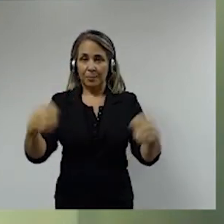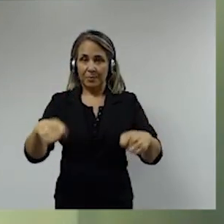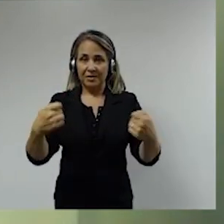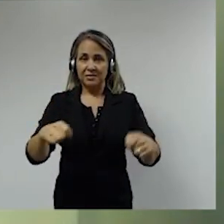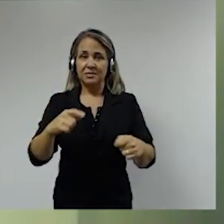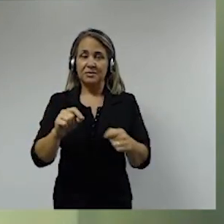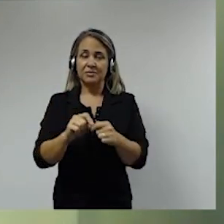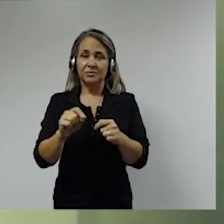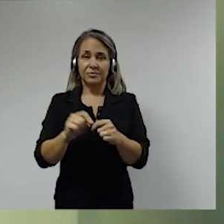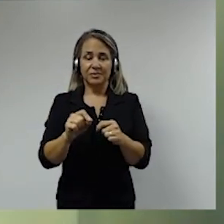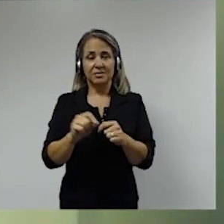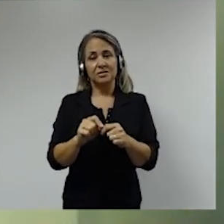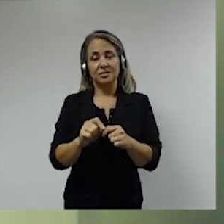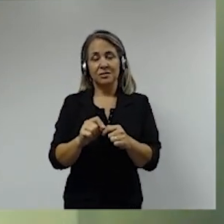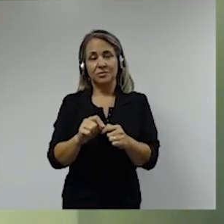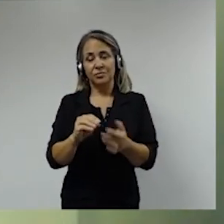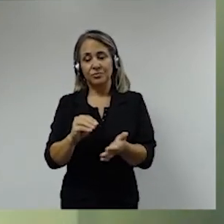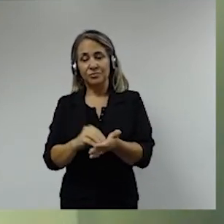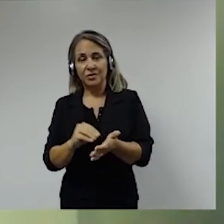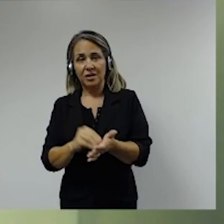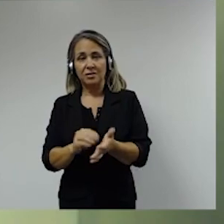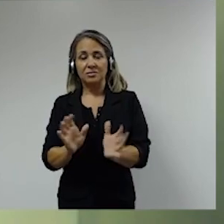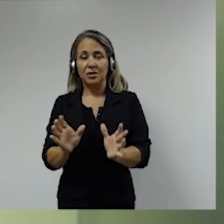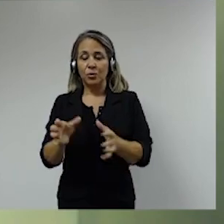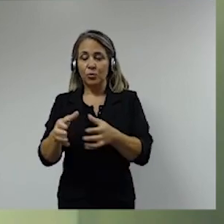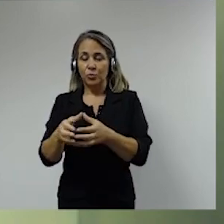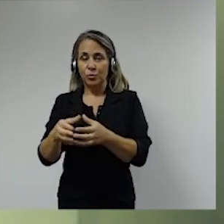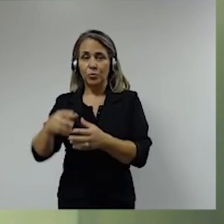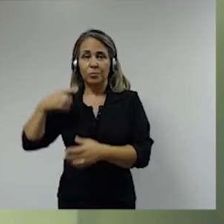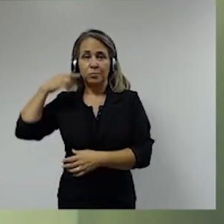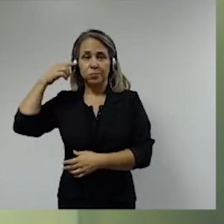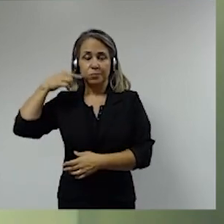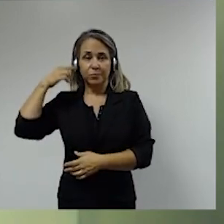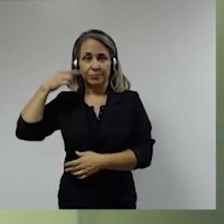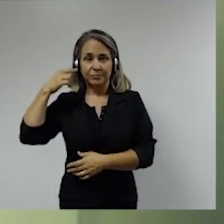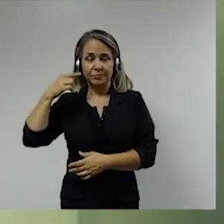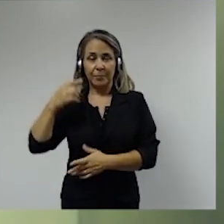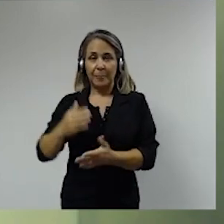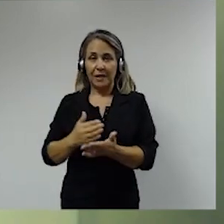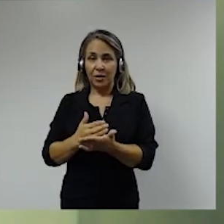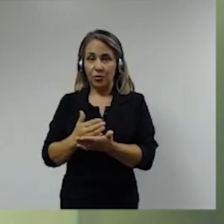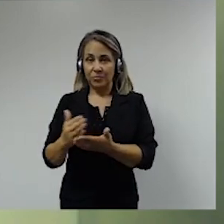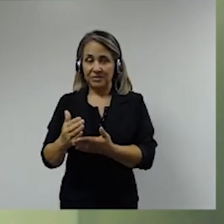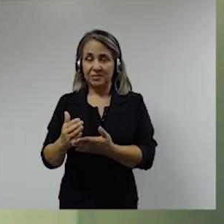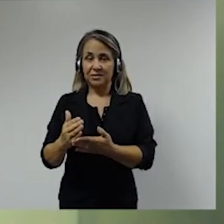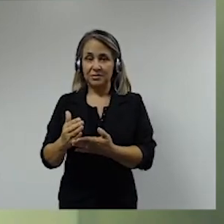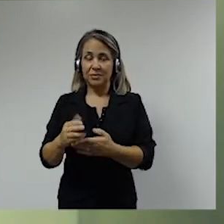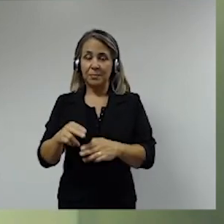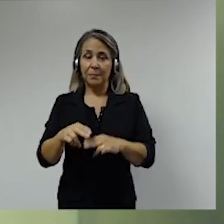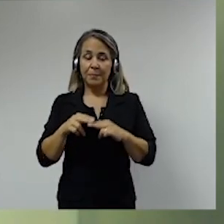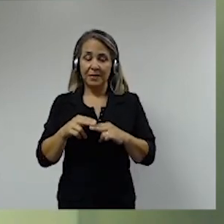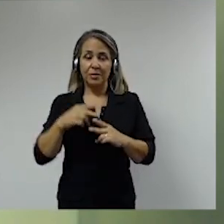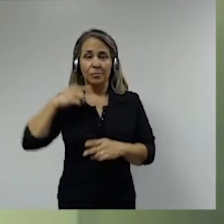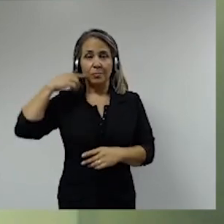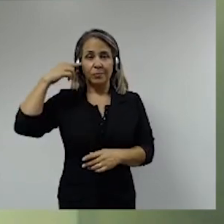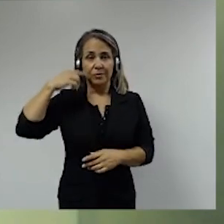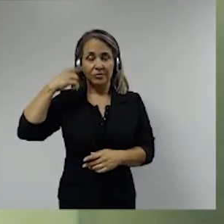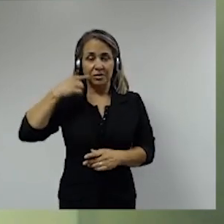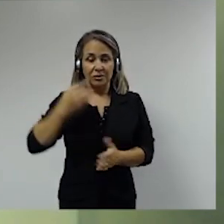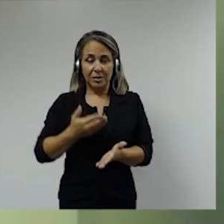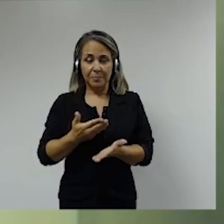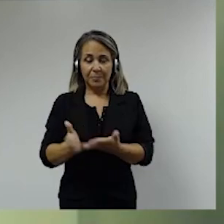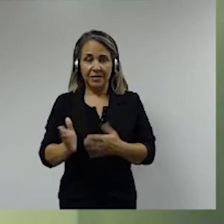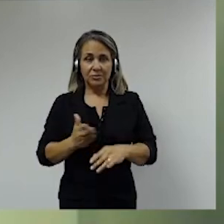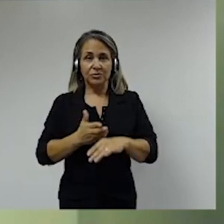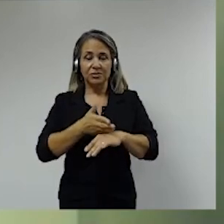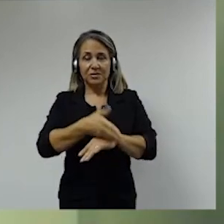e está fazendo falta a classe advocatícia. E a partir do momento que o advogado ele perde esse